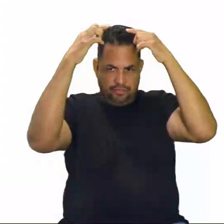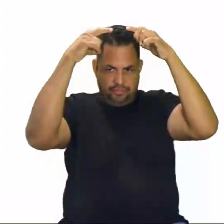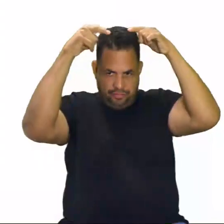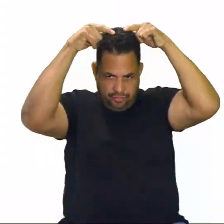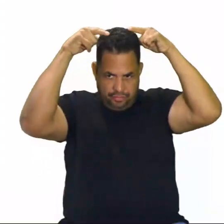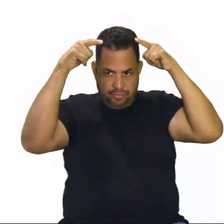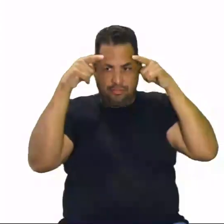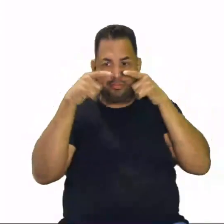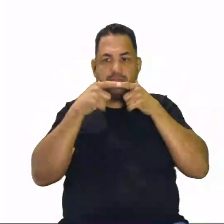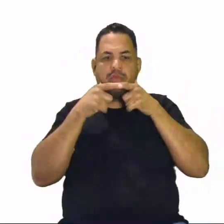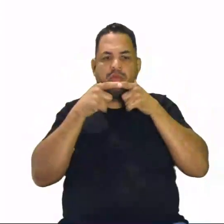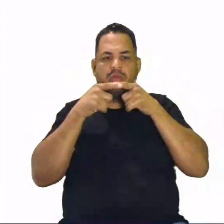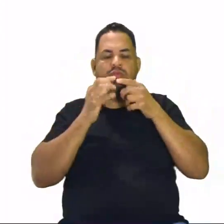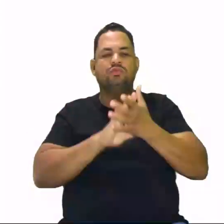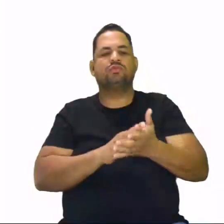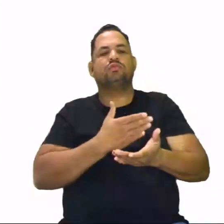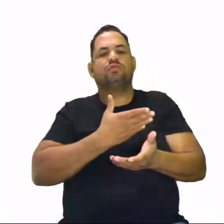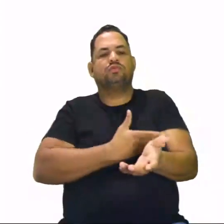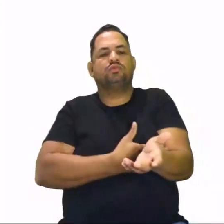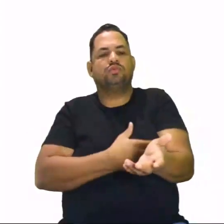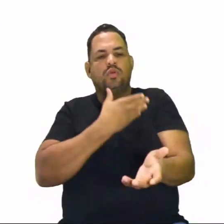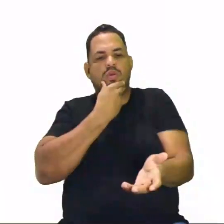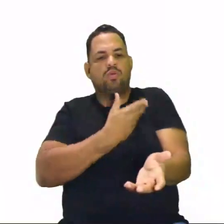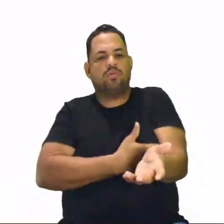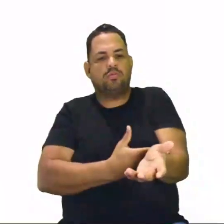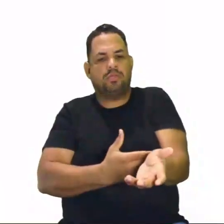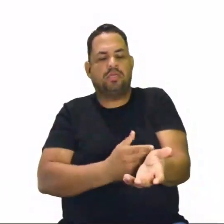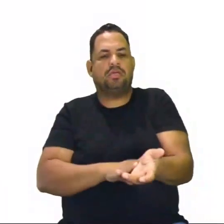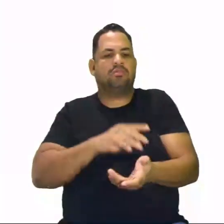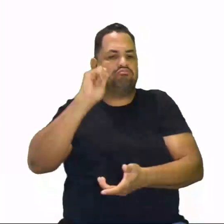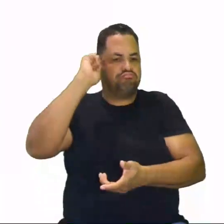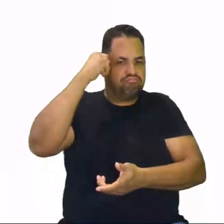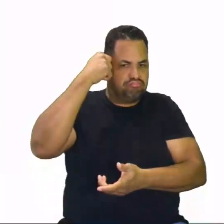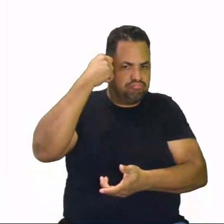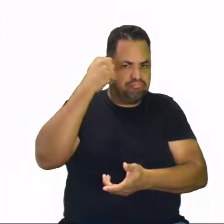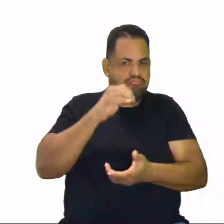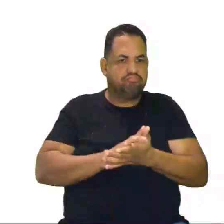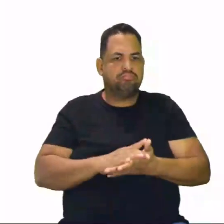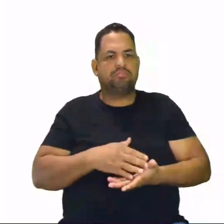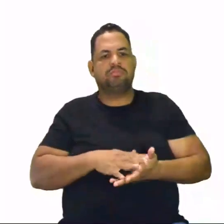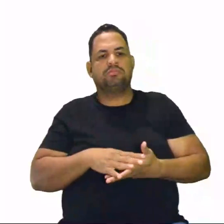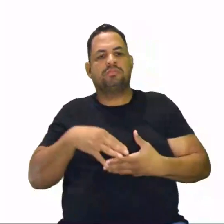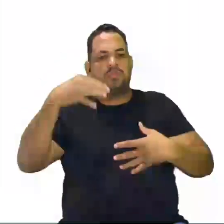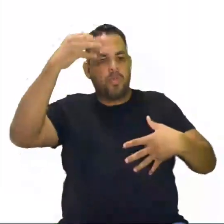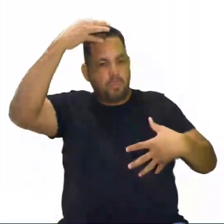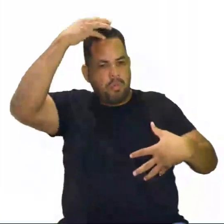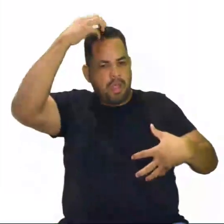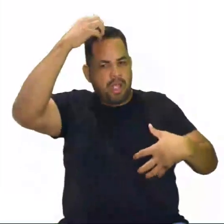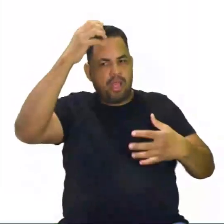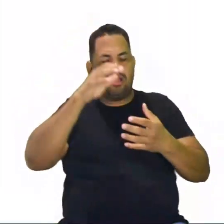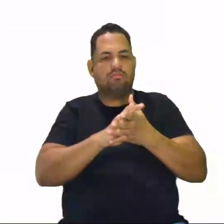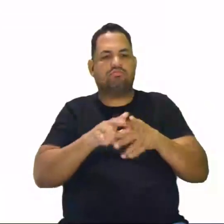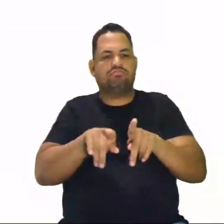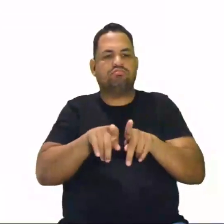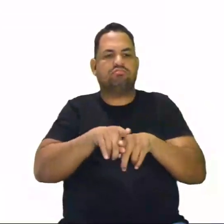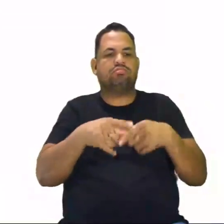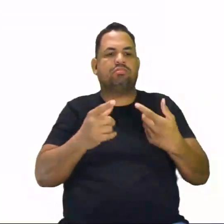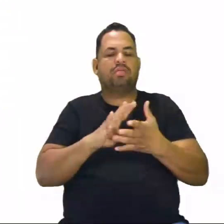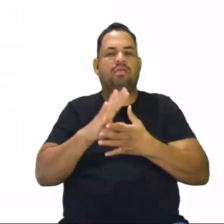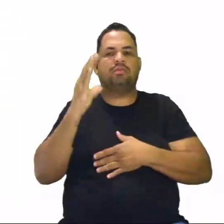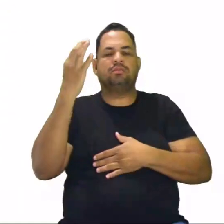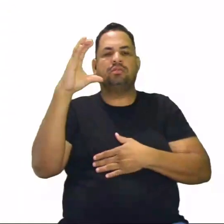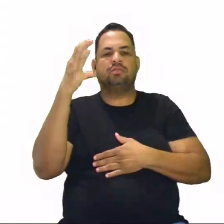crânio do homem branco, tem o crânio do homem negro, tem o crânio do macaco, enfim. Então, a